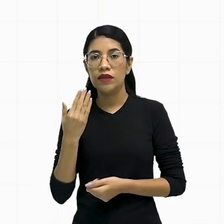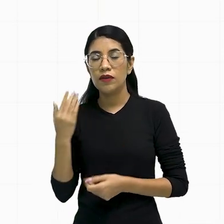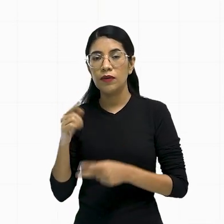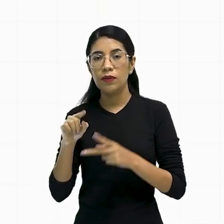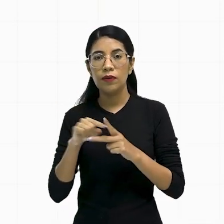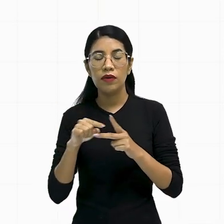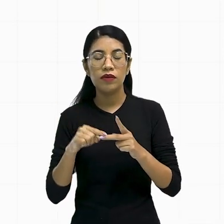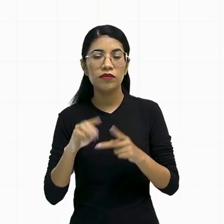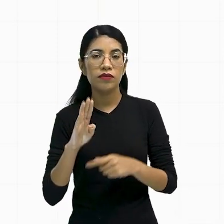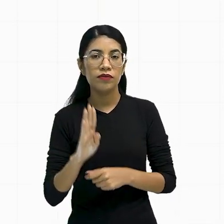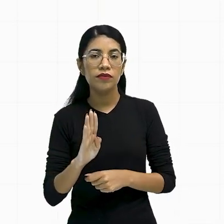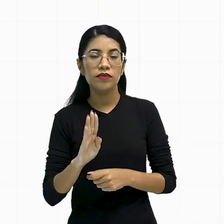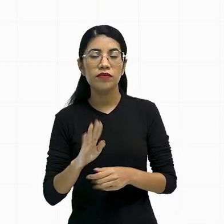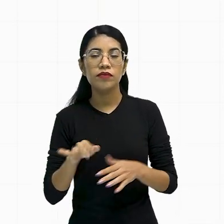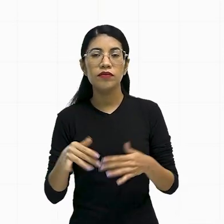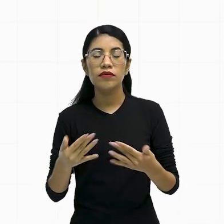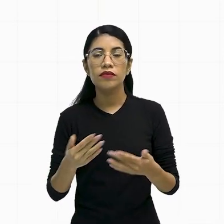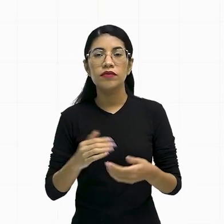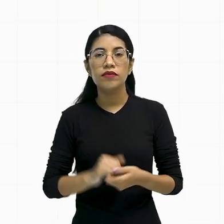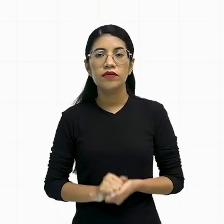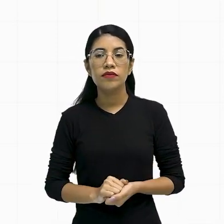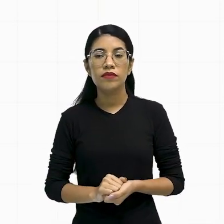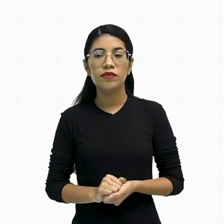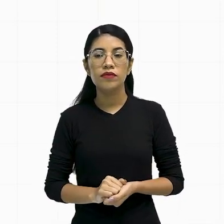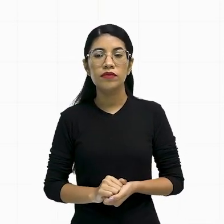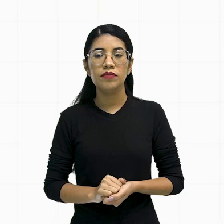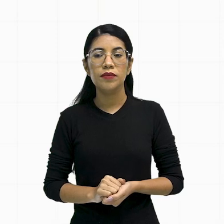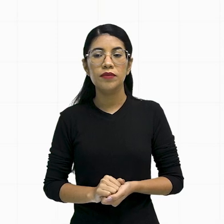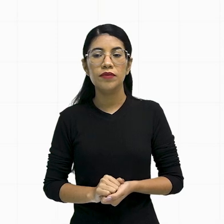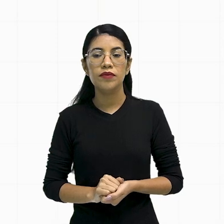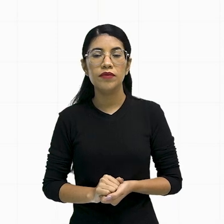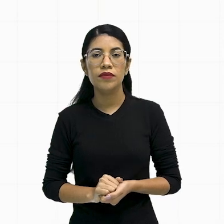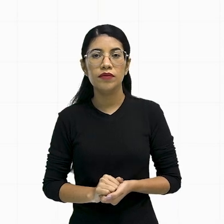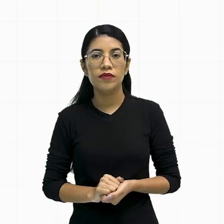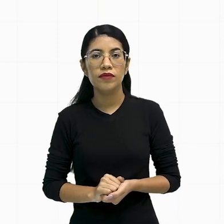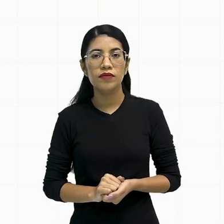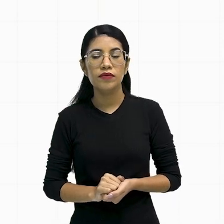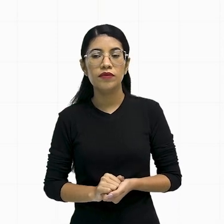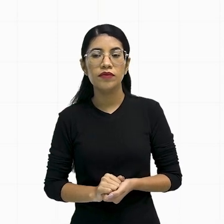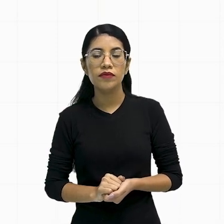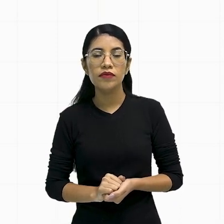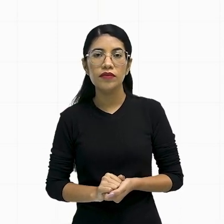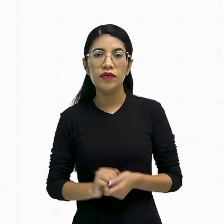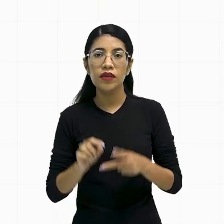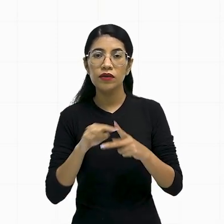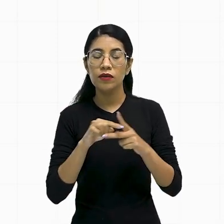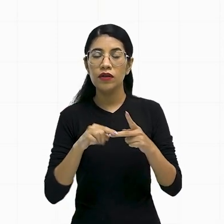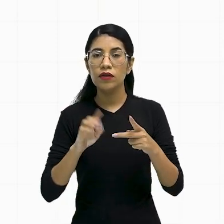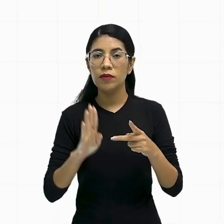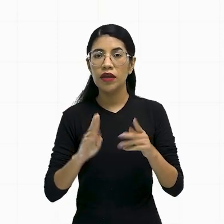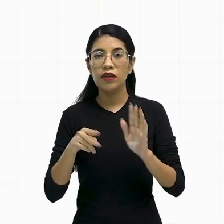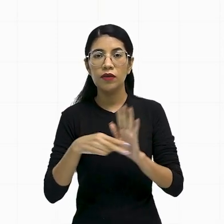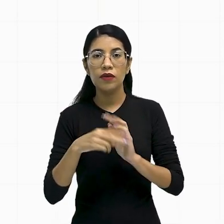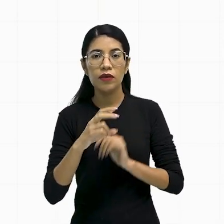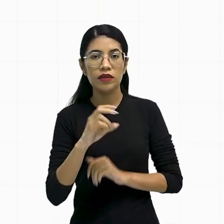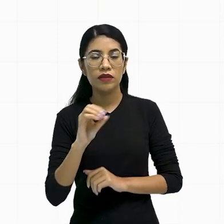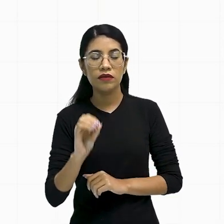aqui, ó, 75 graus. Bacana? Esse aqui eu já tenho, que é os 25,